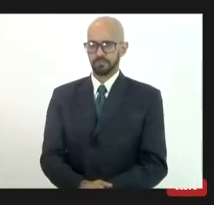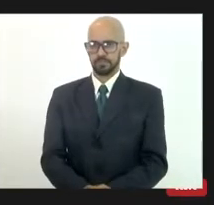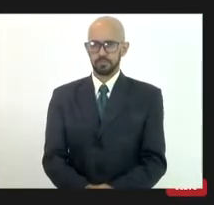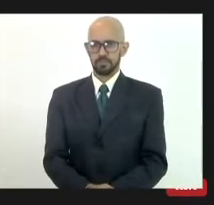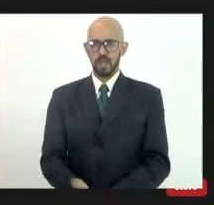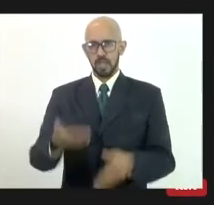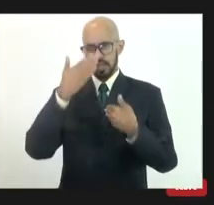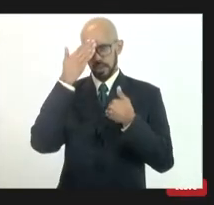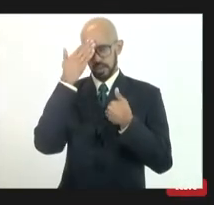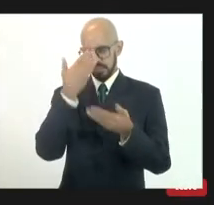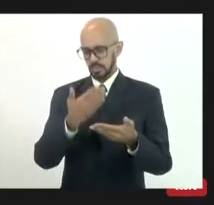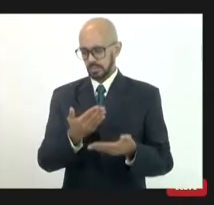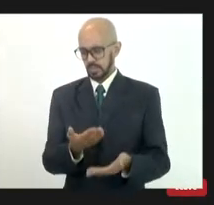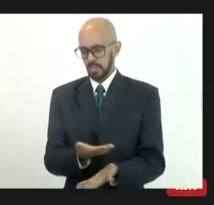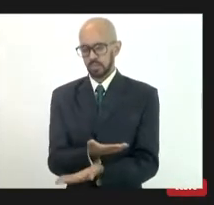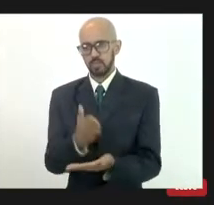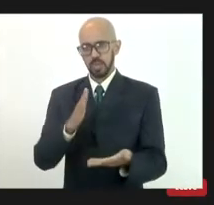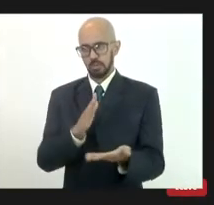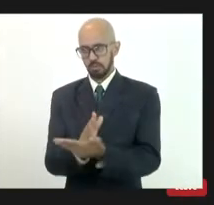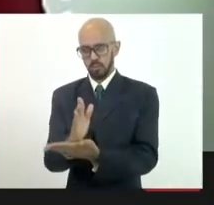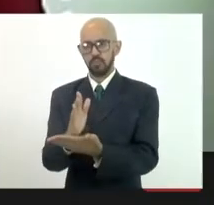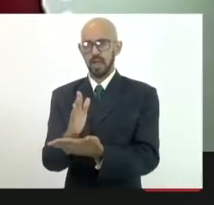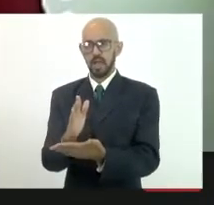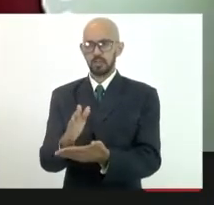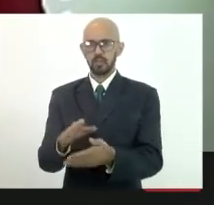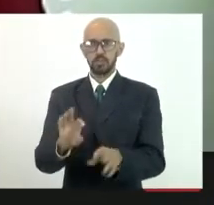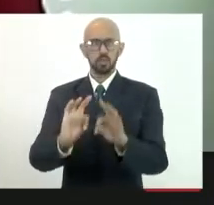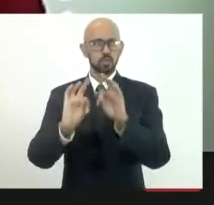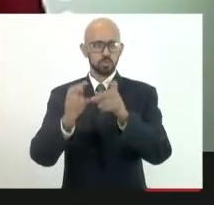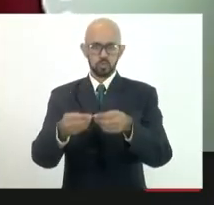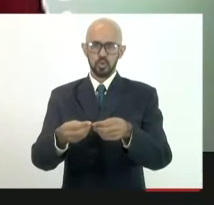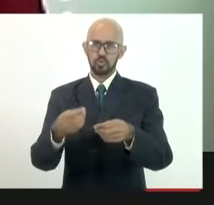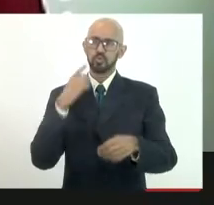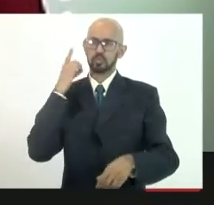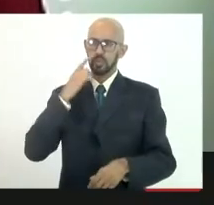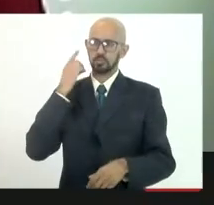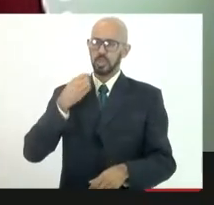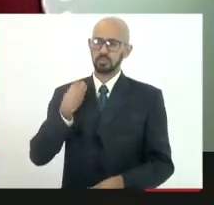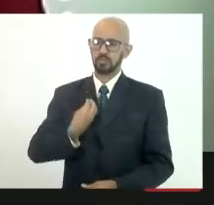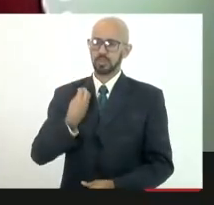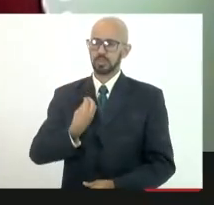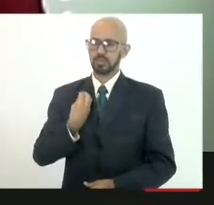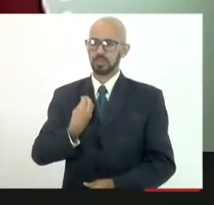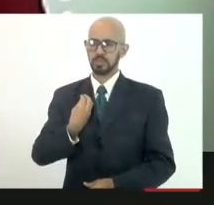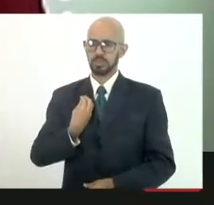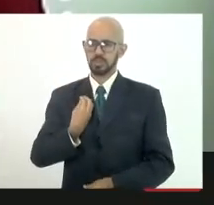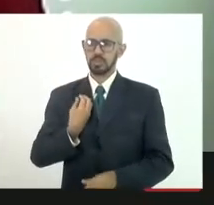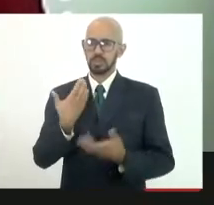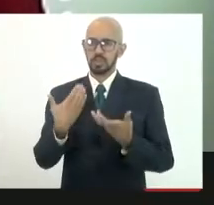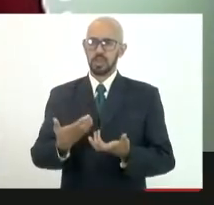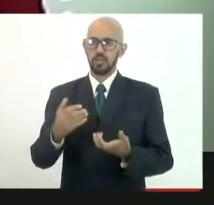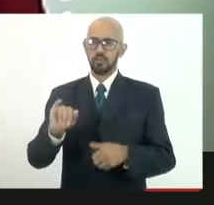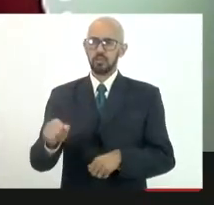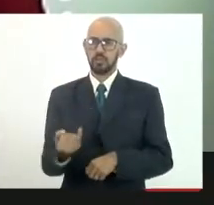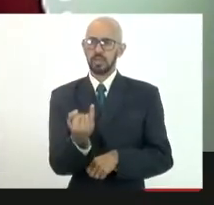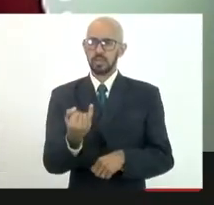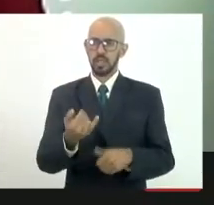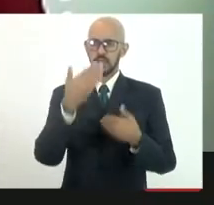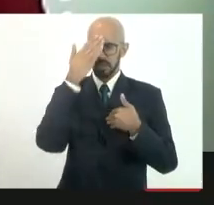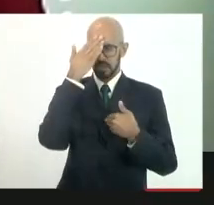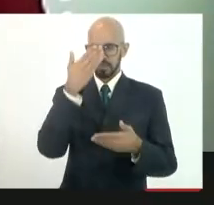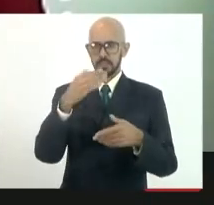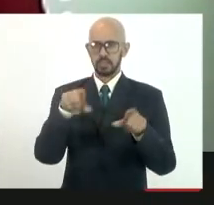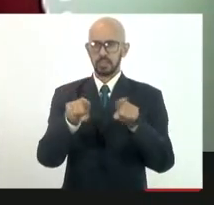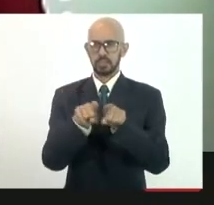agradecendo, aprovado por unanimidade entre os deputados presentes, quero aproveitar e agradecer aqui a